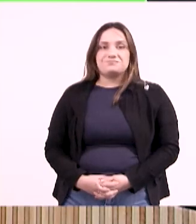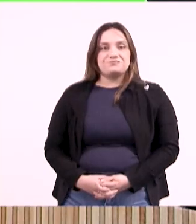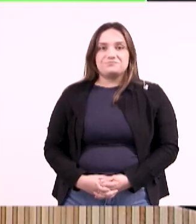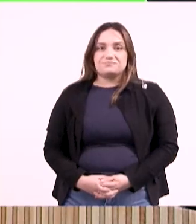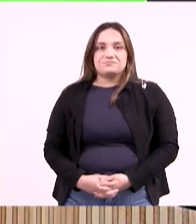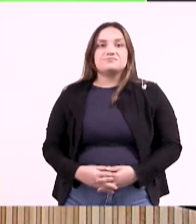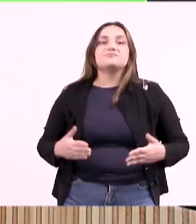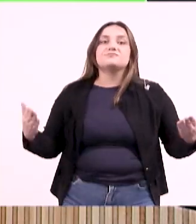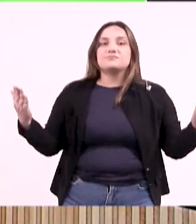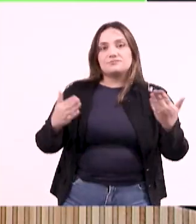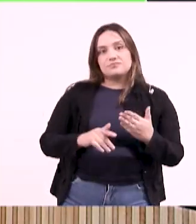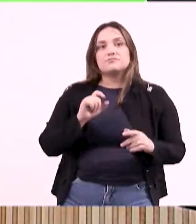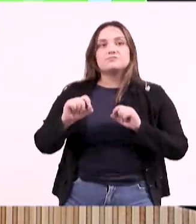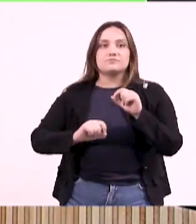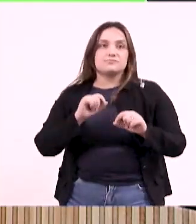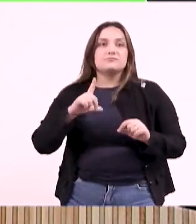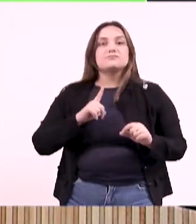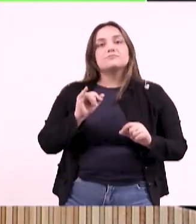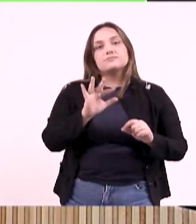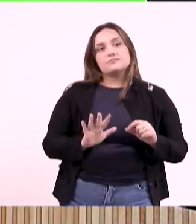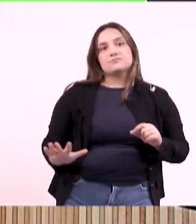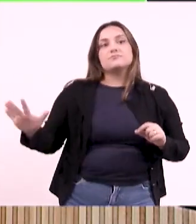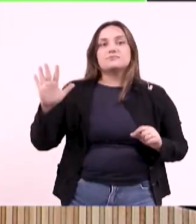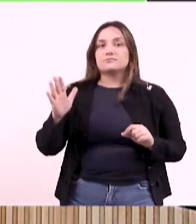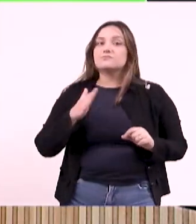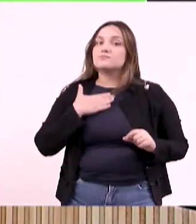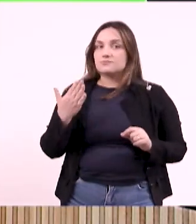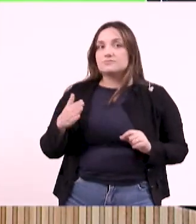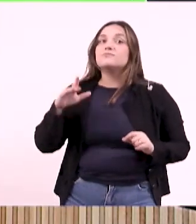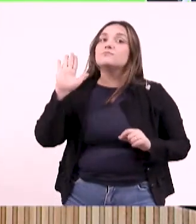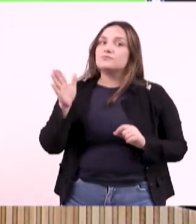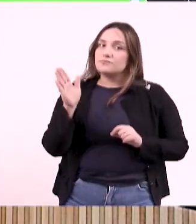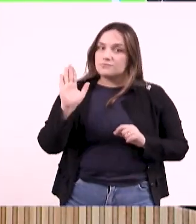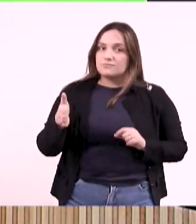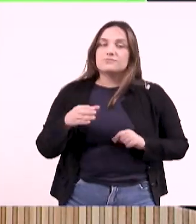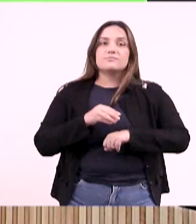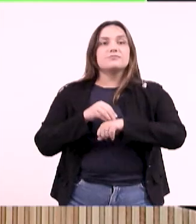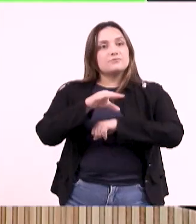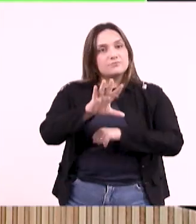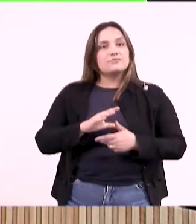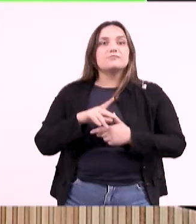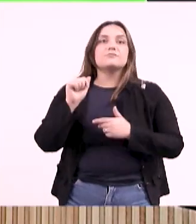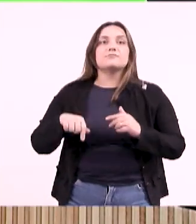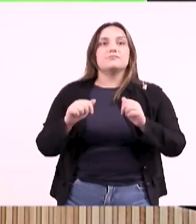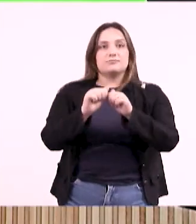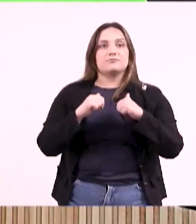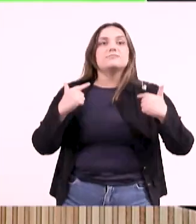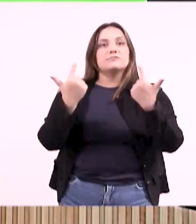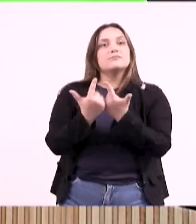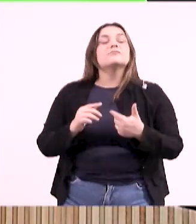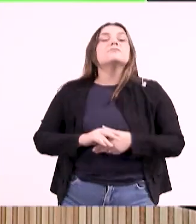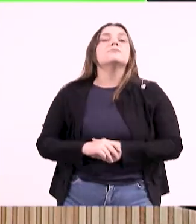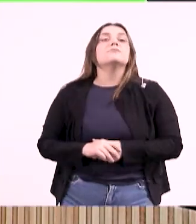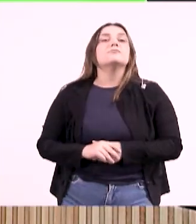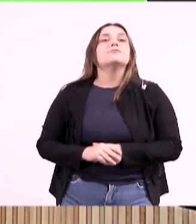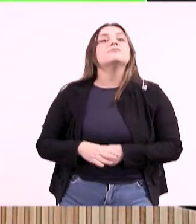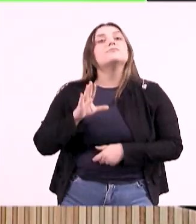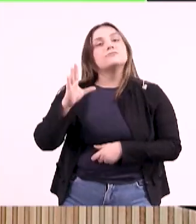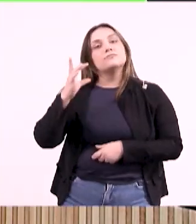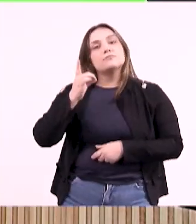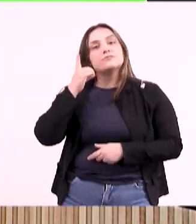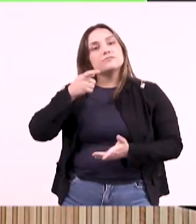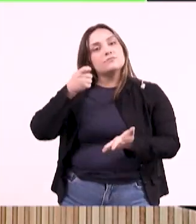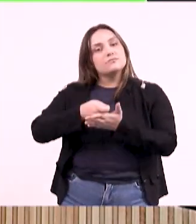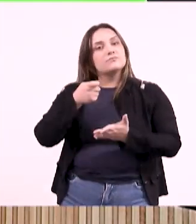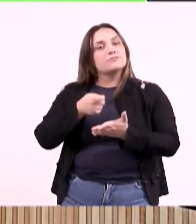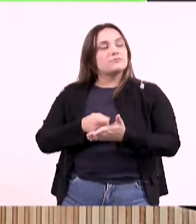Pois é, né? As imagens assustam, atrapalham a vida de muita gente, já repercutiram aqui na Assembleia Legislativa. Os deputados já cobraram também